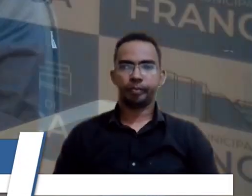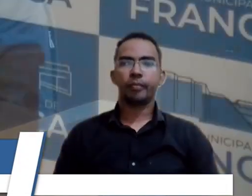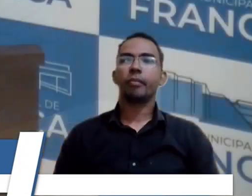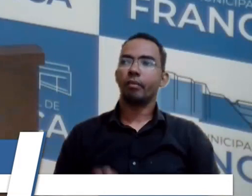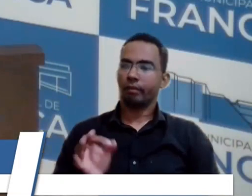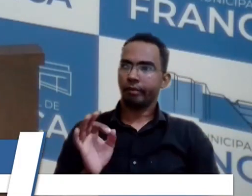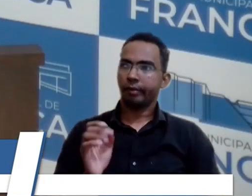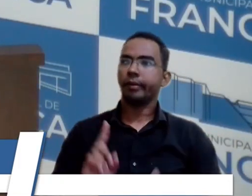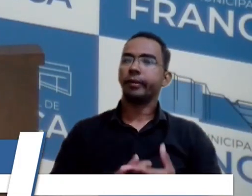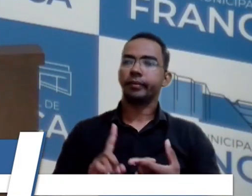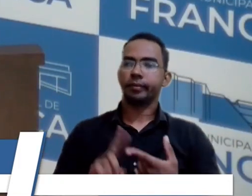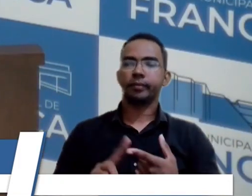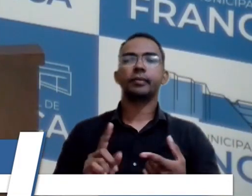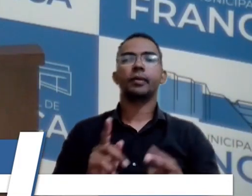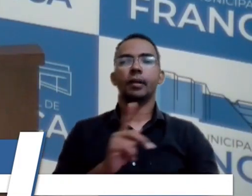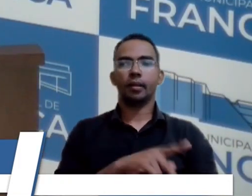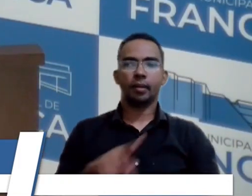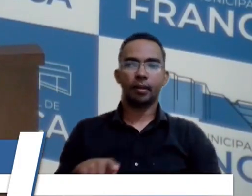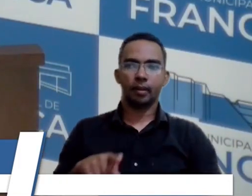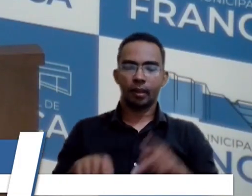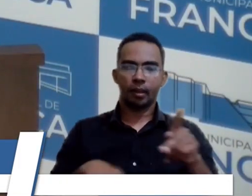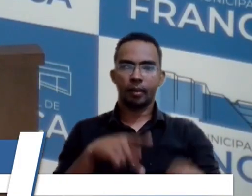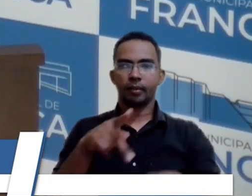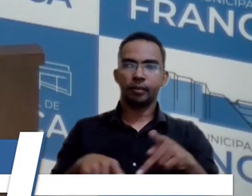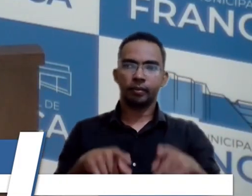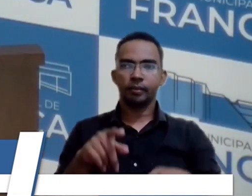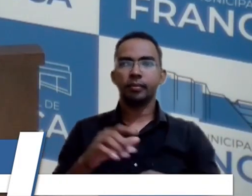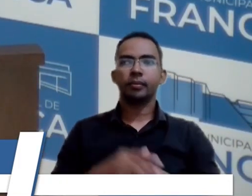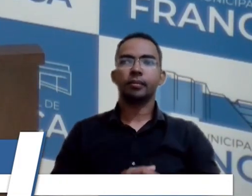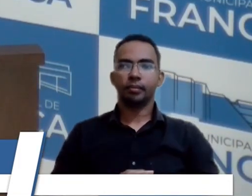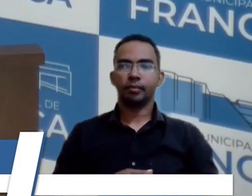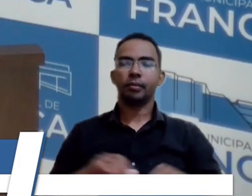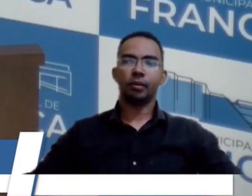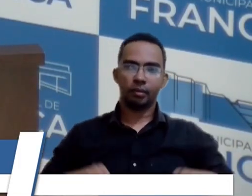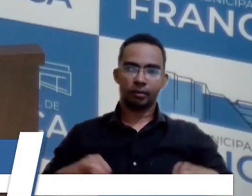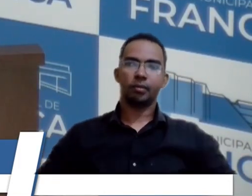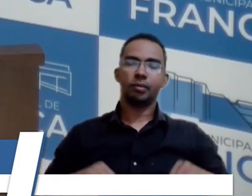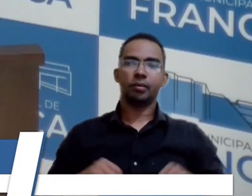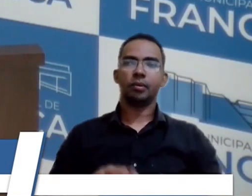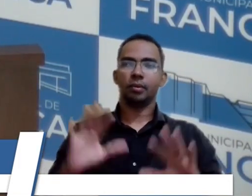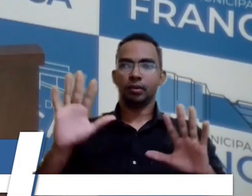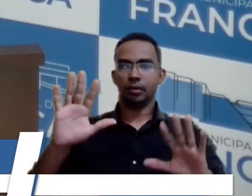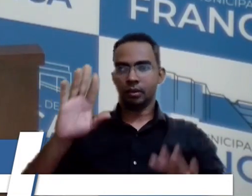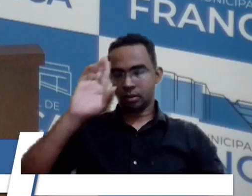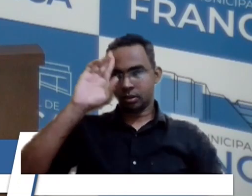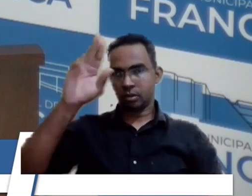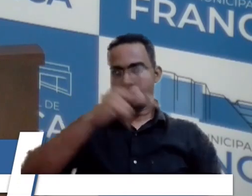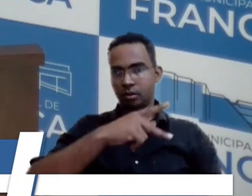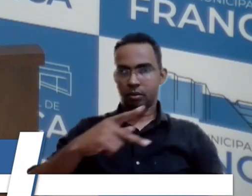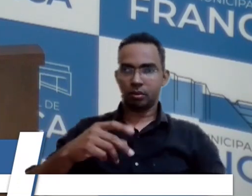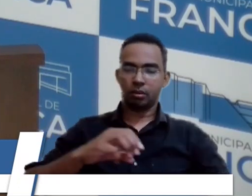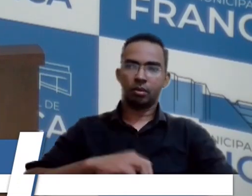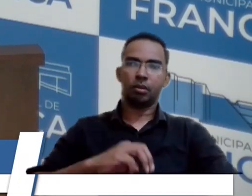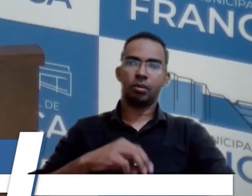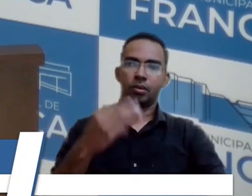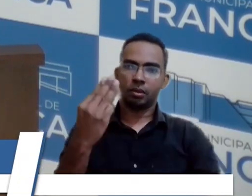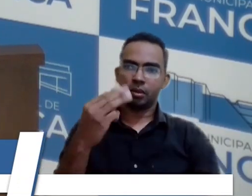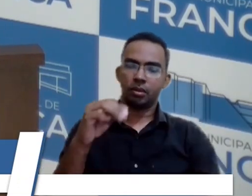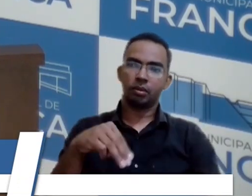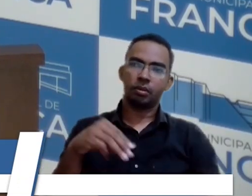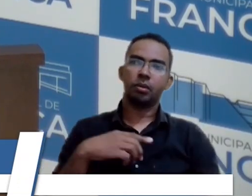a população ali, ela está sofrendo demais. Presidente. Excelência, passou 3 minutos e nós temos mais